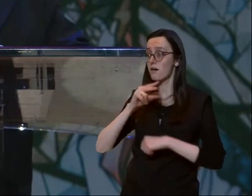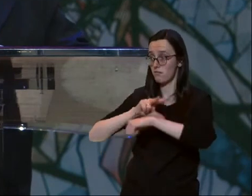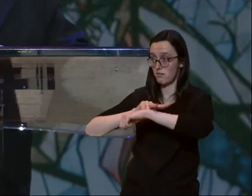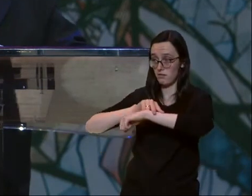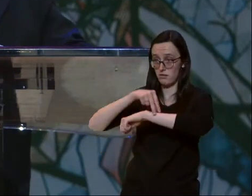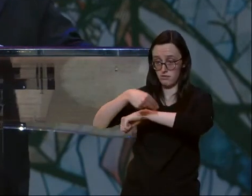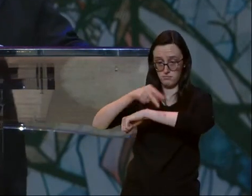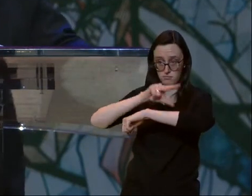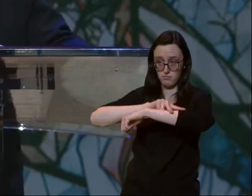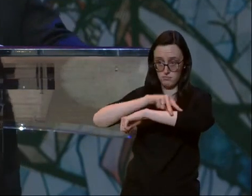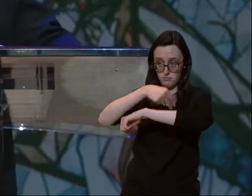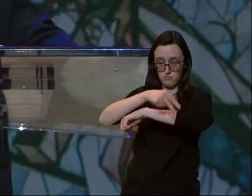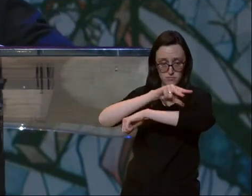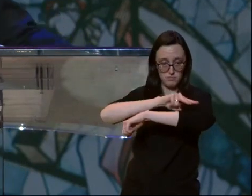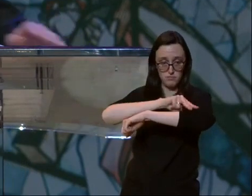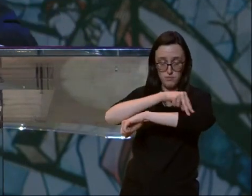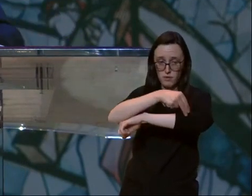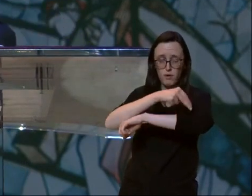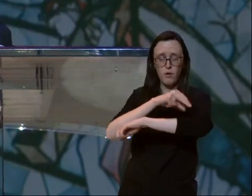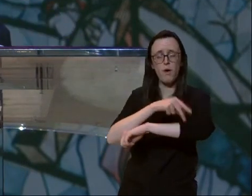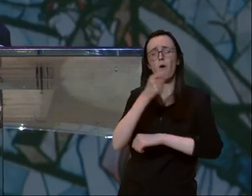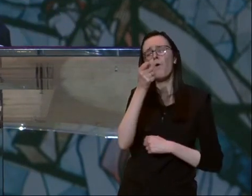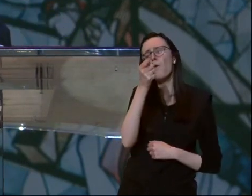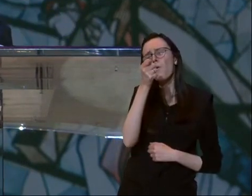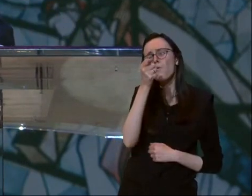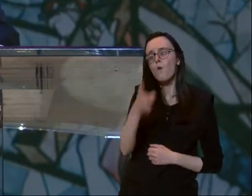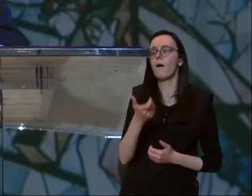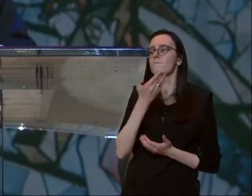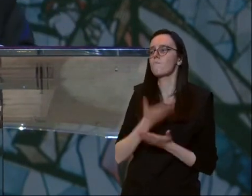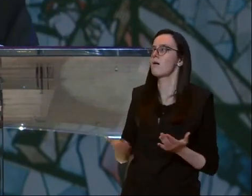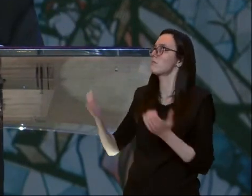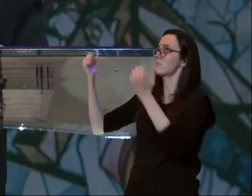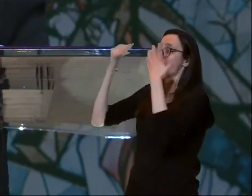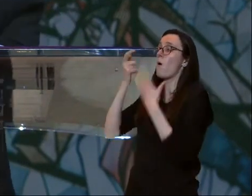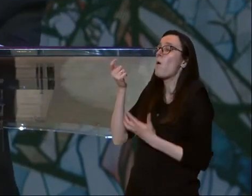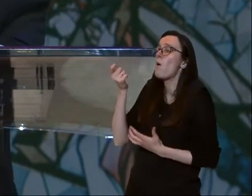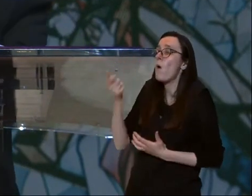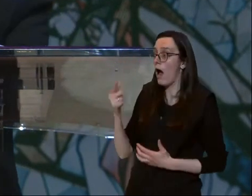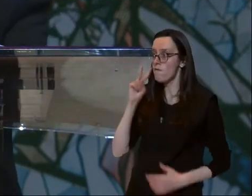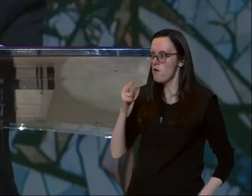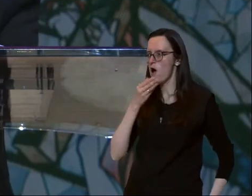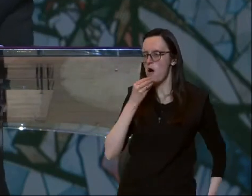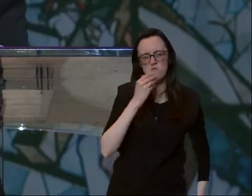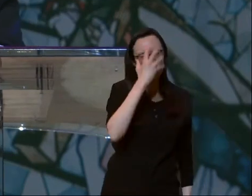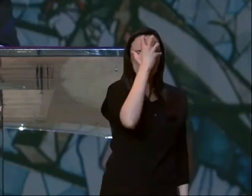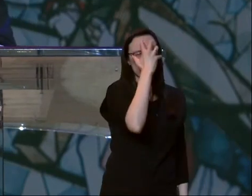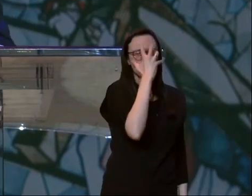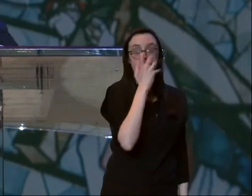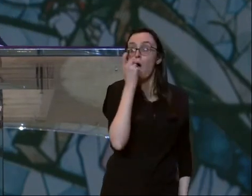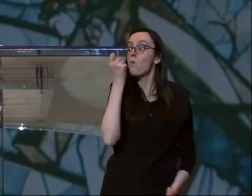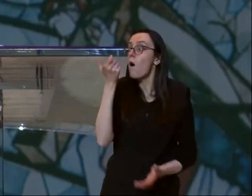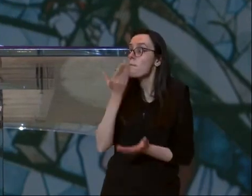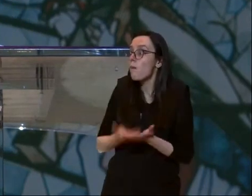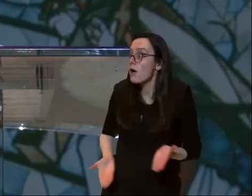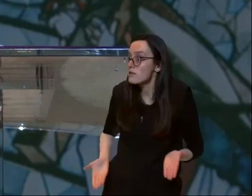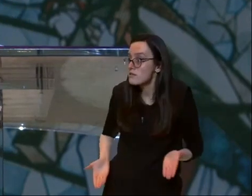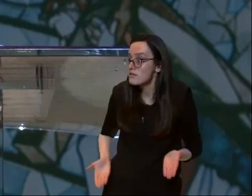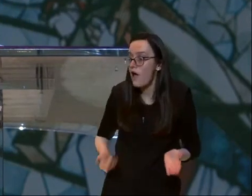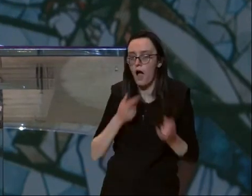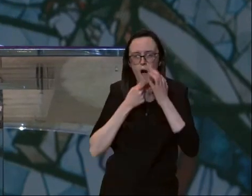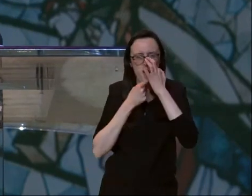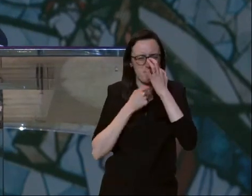por pouco, ele não perde a bênção. O porém de Naamã principal